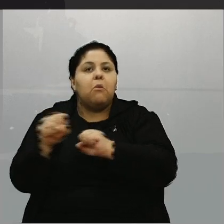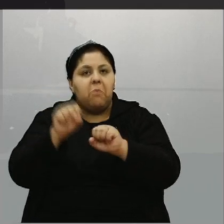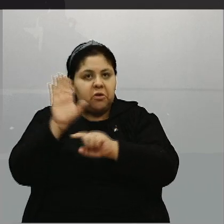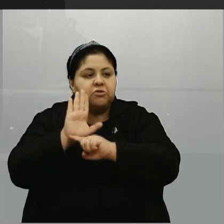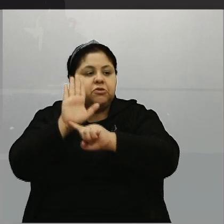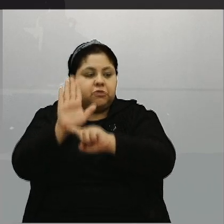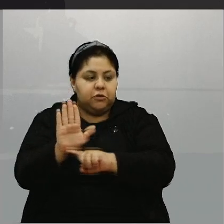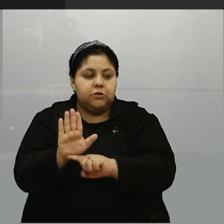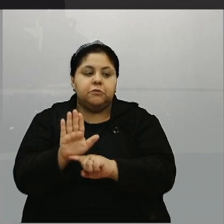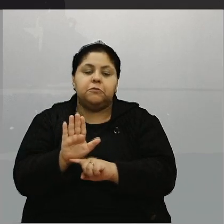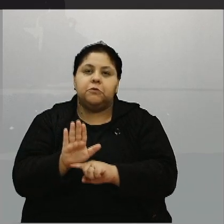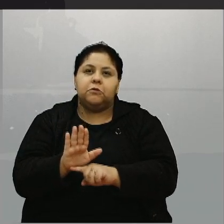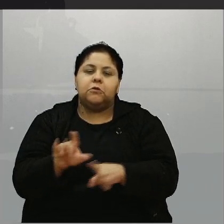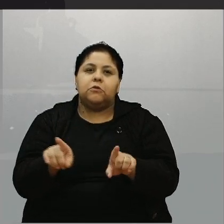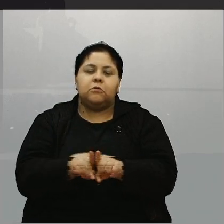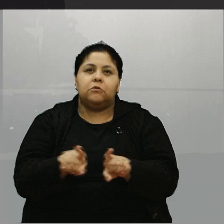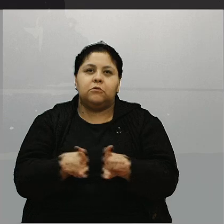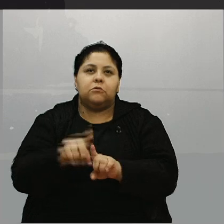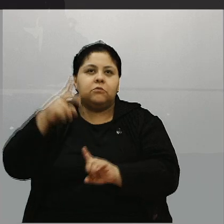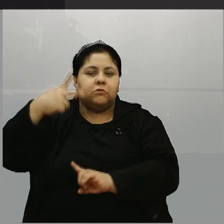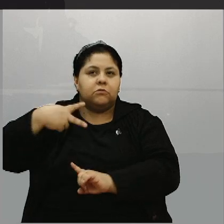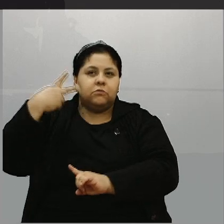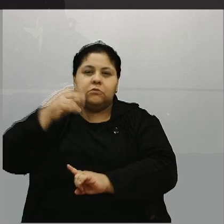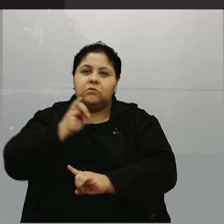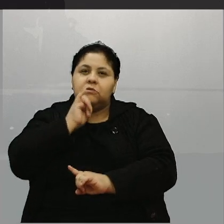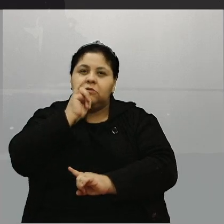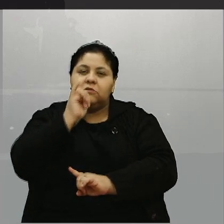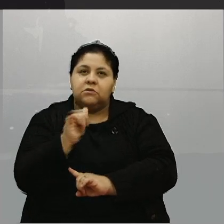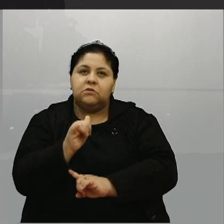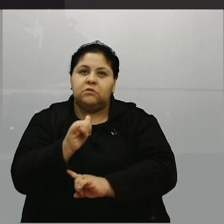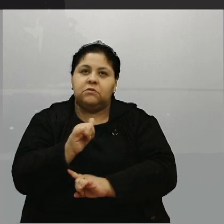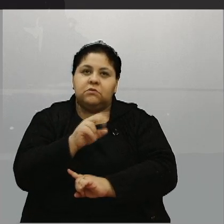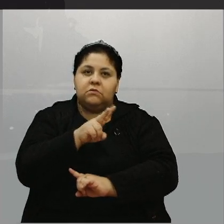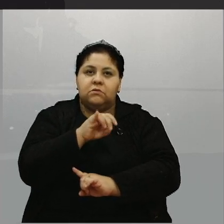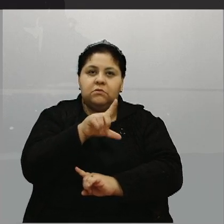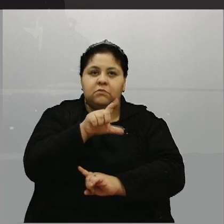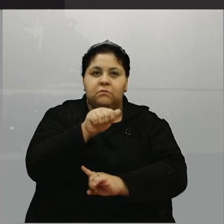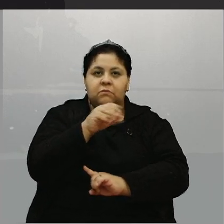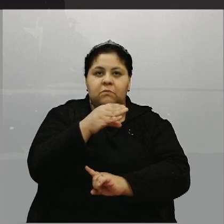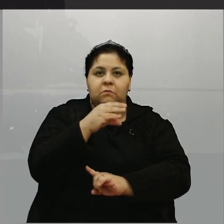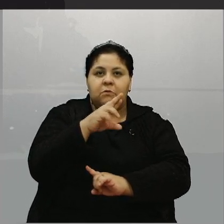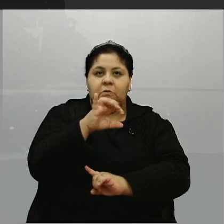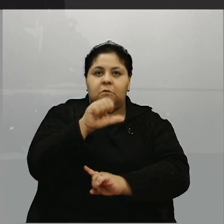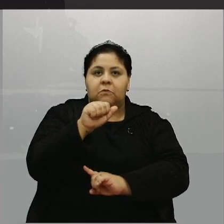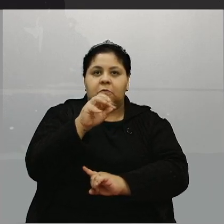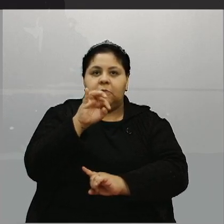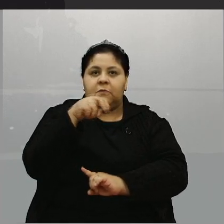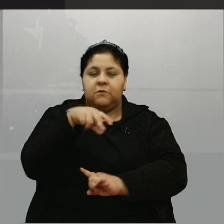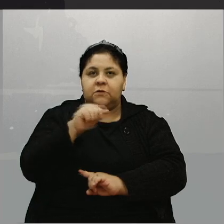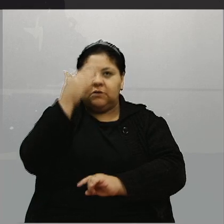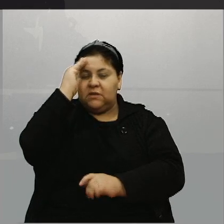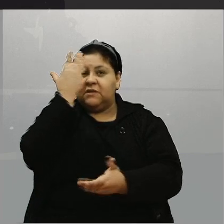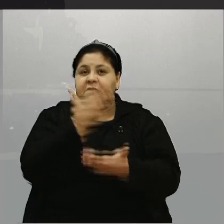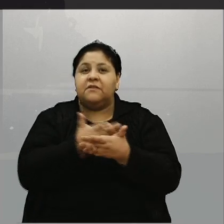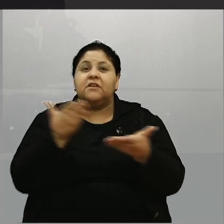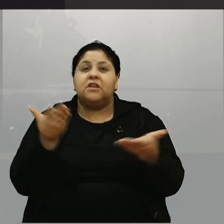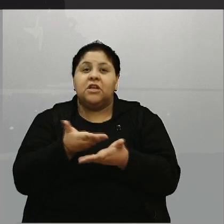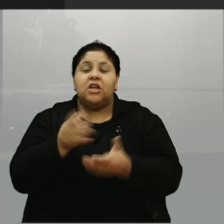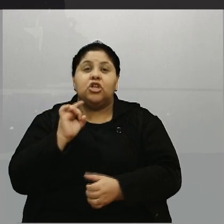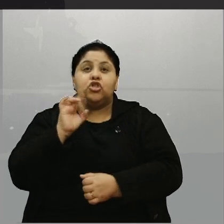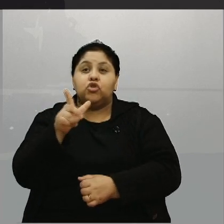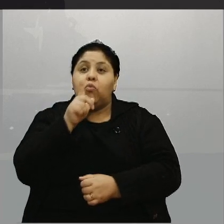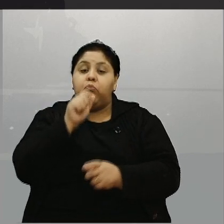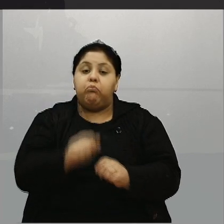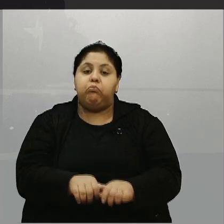ajudar, inclusive, que o vereador falou aqui da UBS da Vila Cristina, que se chegou ao entendimento agora, que só foi